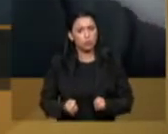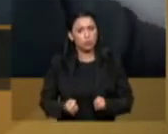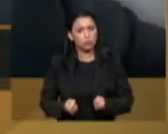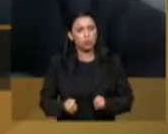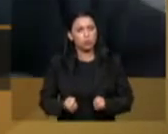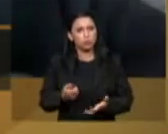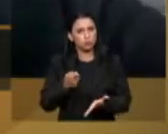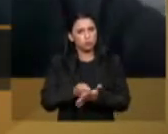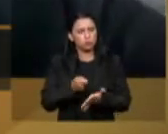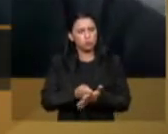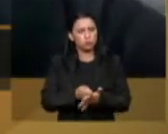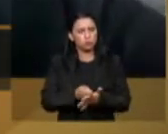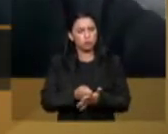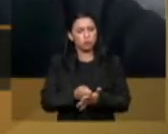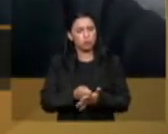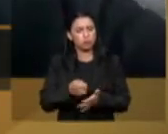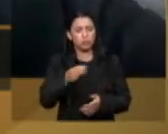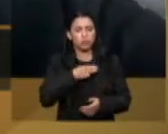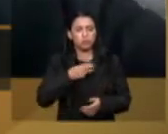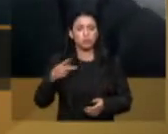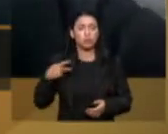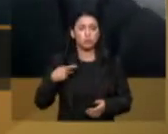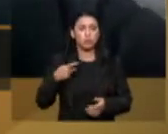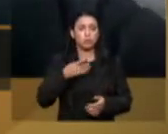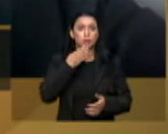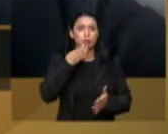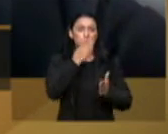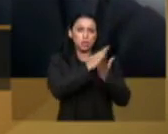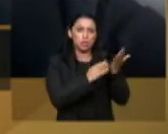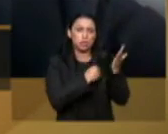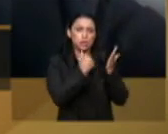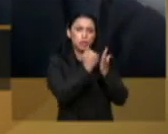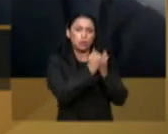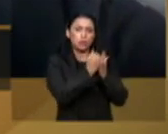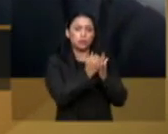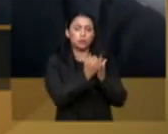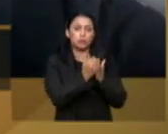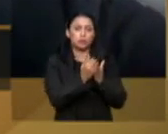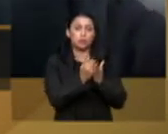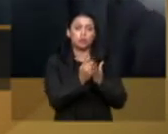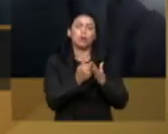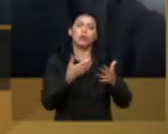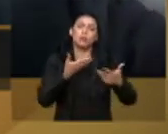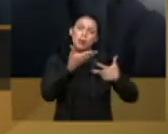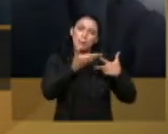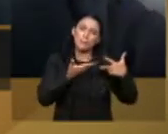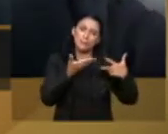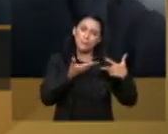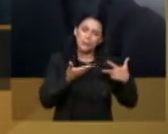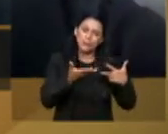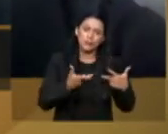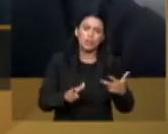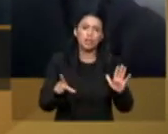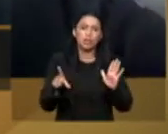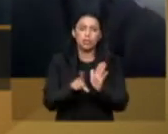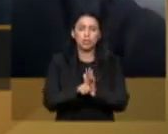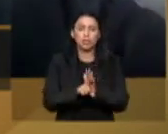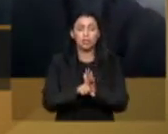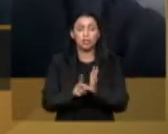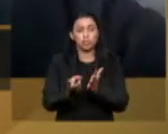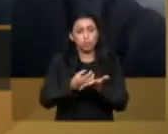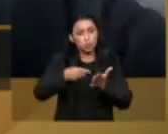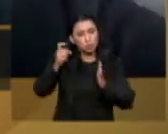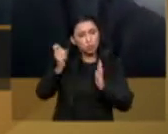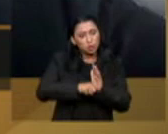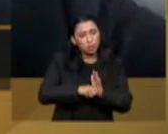muito ortodoxo, como feito pelo Ministério Público em sua petição inicial, em razão de uma ortodoxia numa legalidade tributária